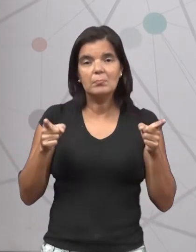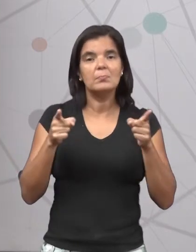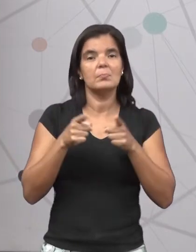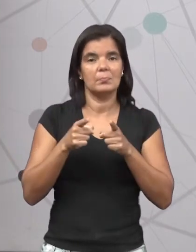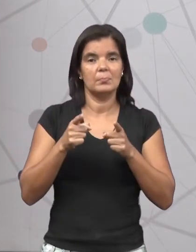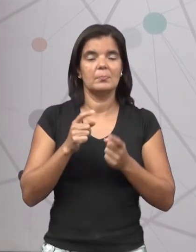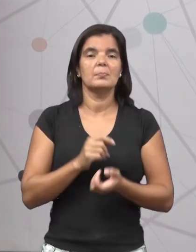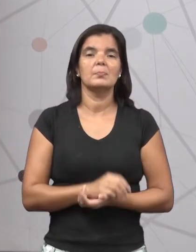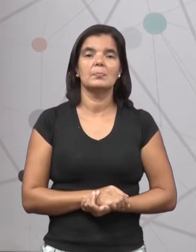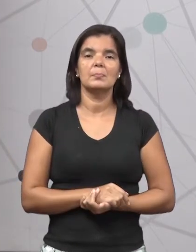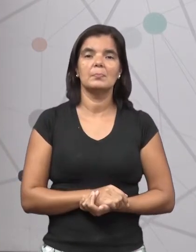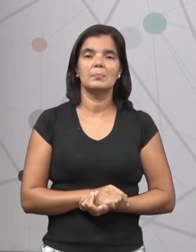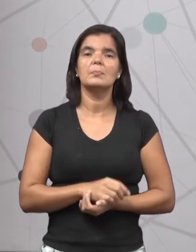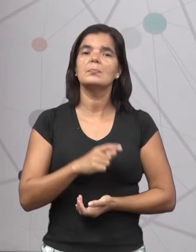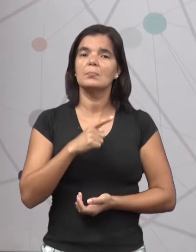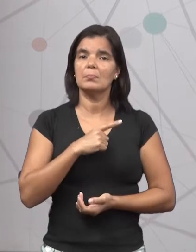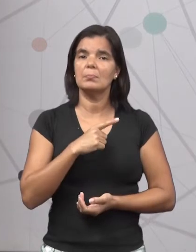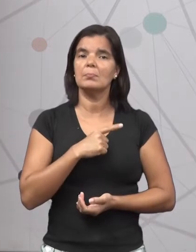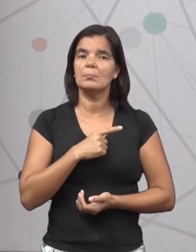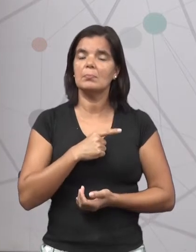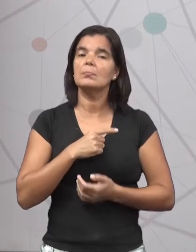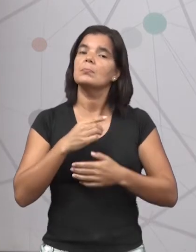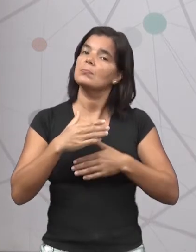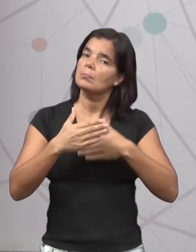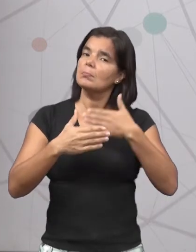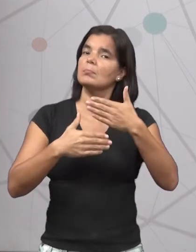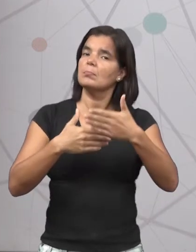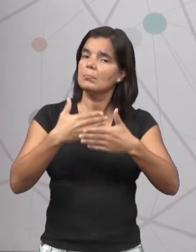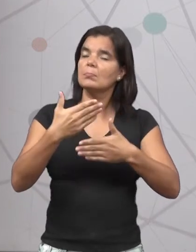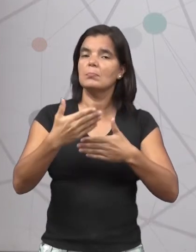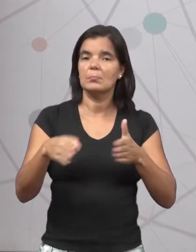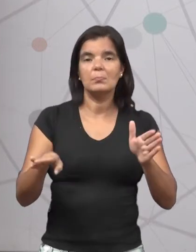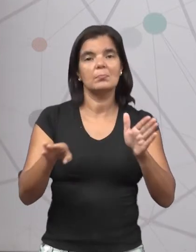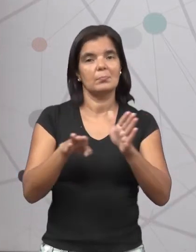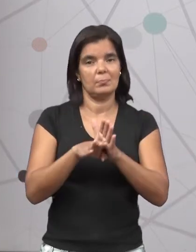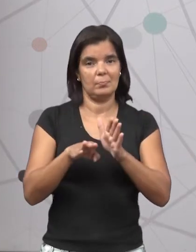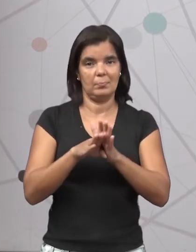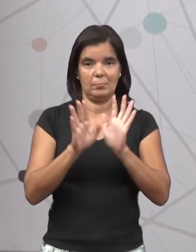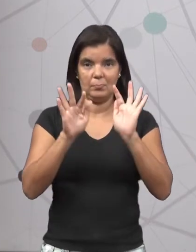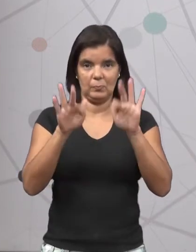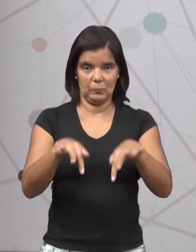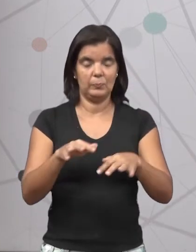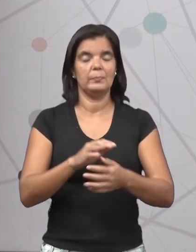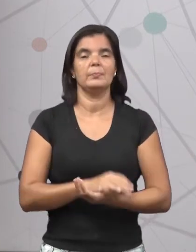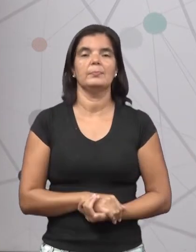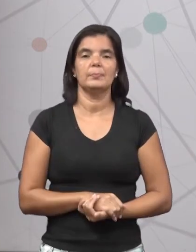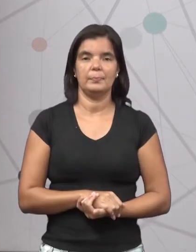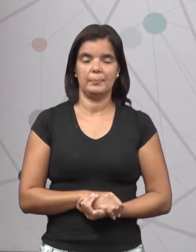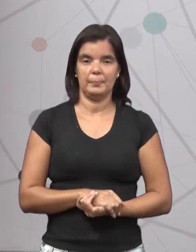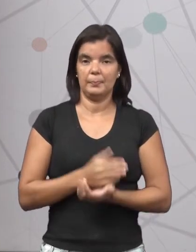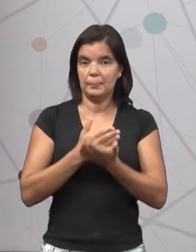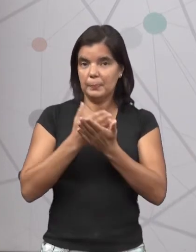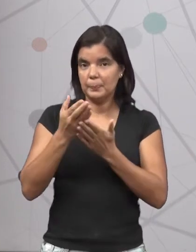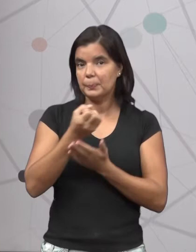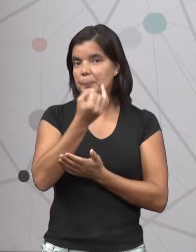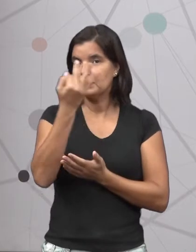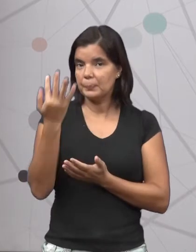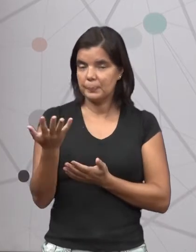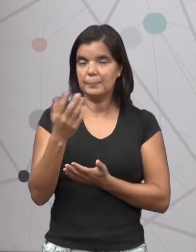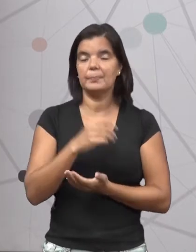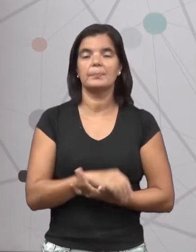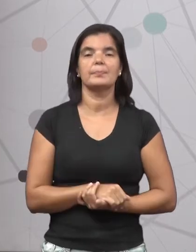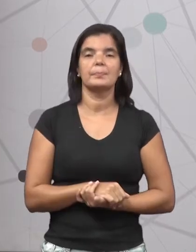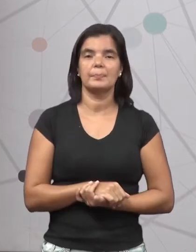menor, ela iria ter que dar mais passos para chegar até o fim da pista. Vamos começar.